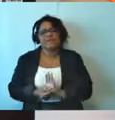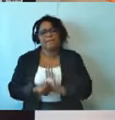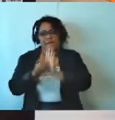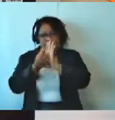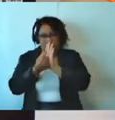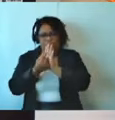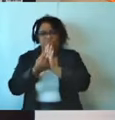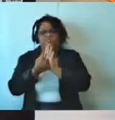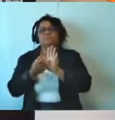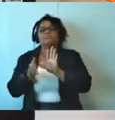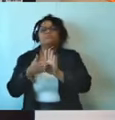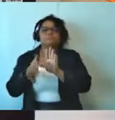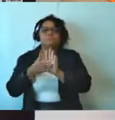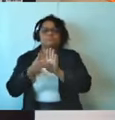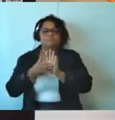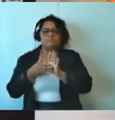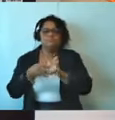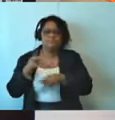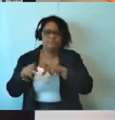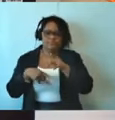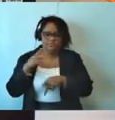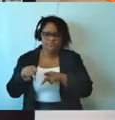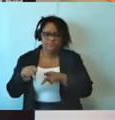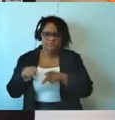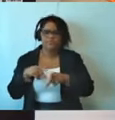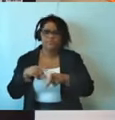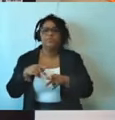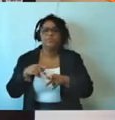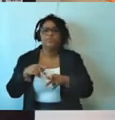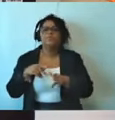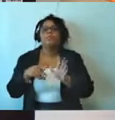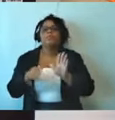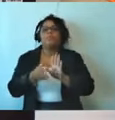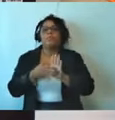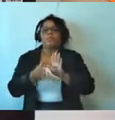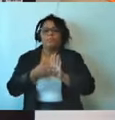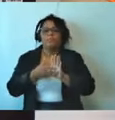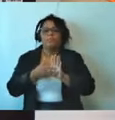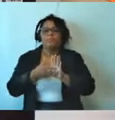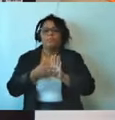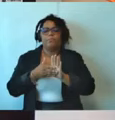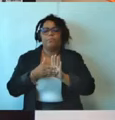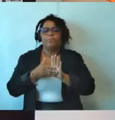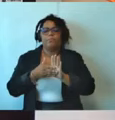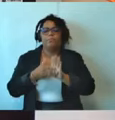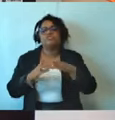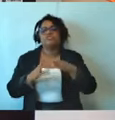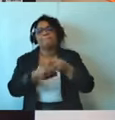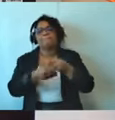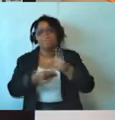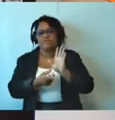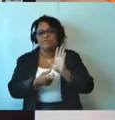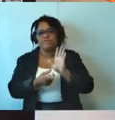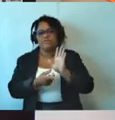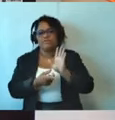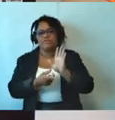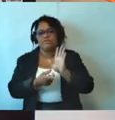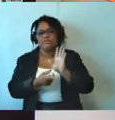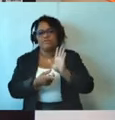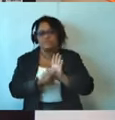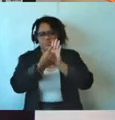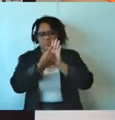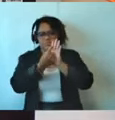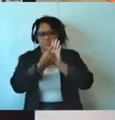uma proposta de emenda ao orçamento para a implantação das motofaixas. Foi um valor de R$400 mil e foi aprovado na Comissão